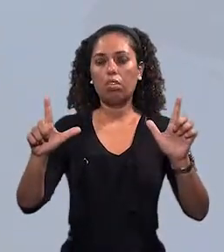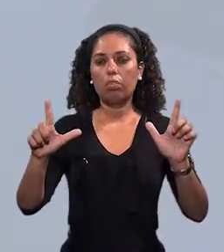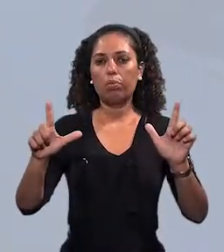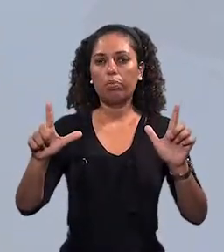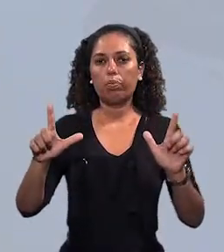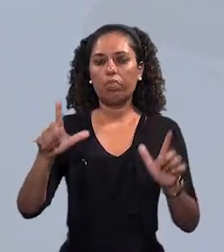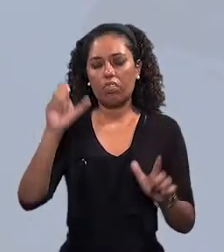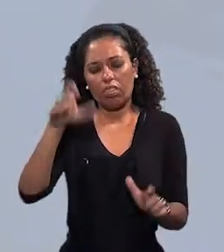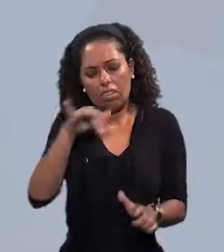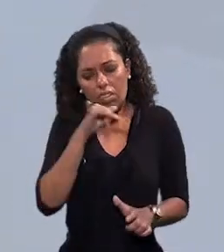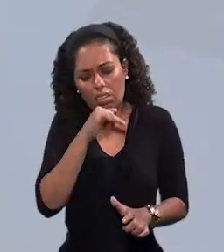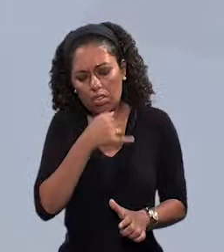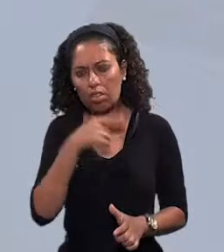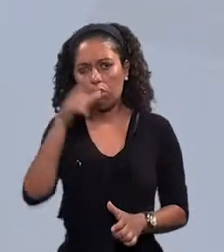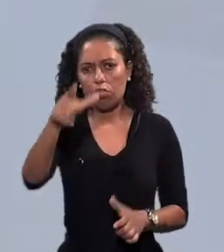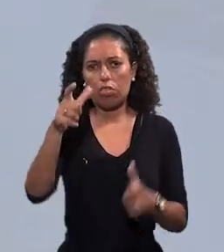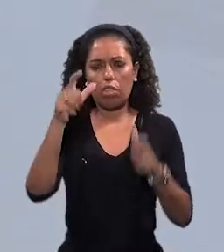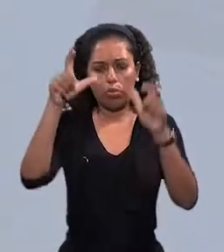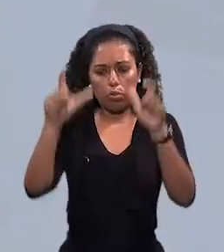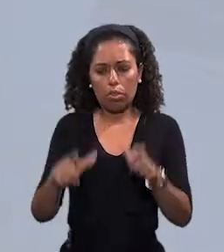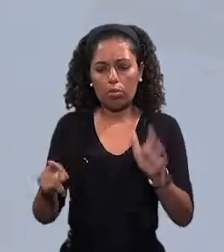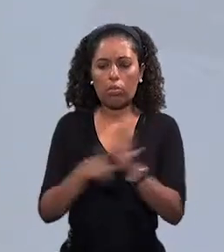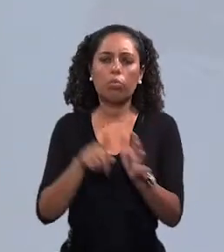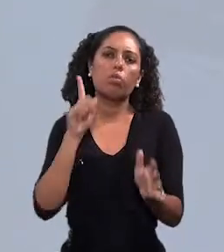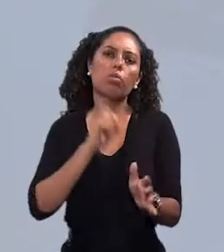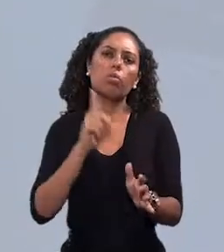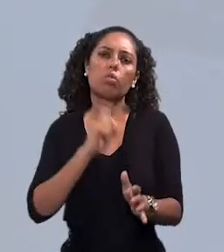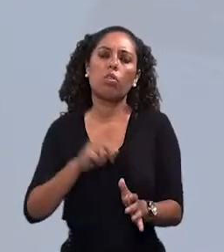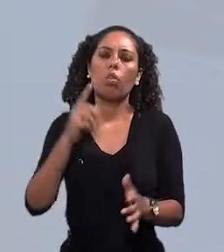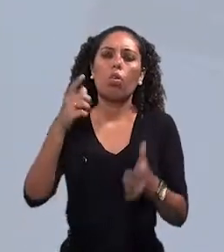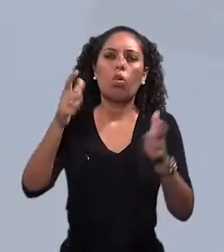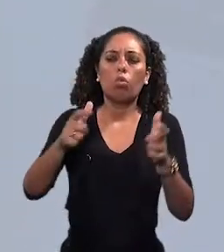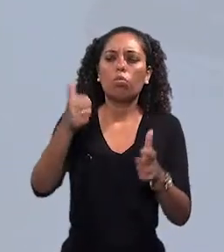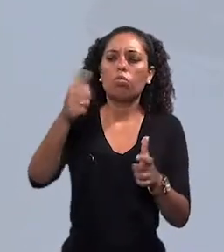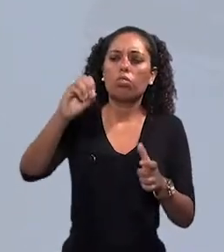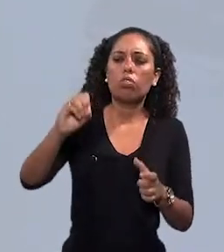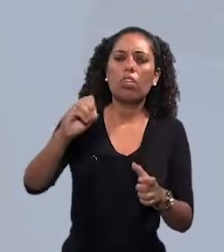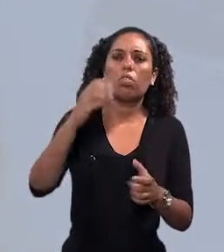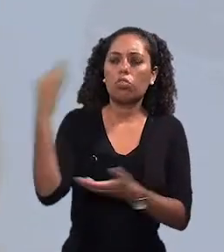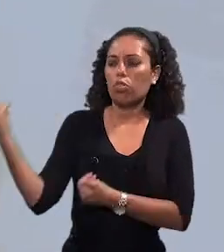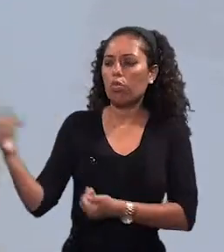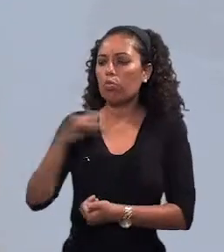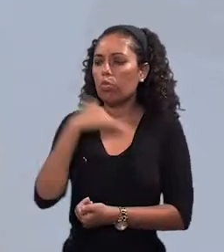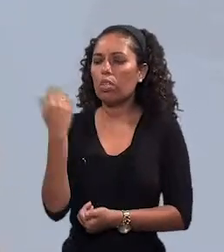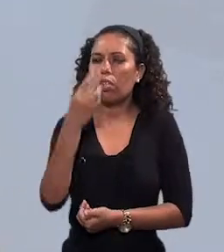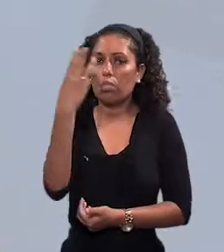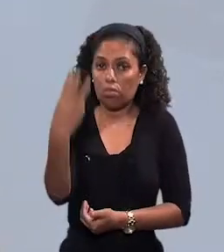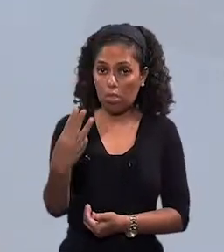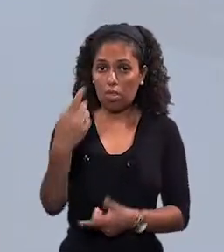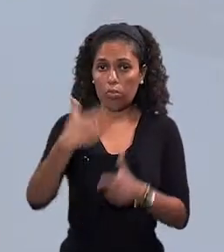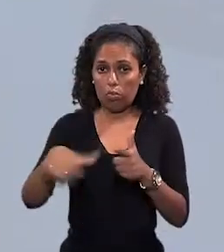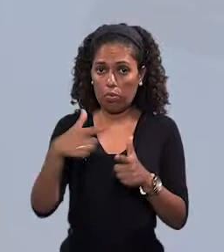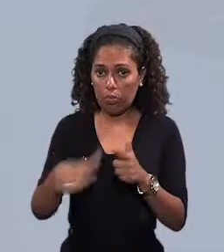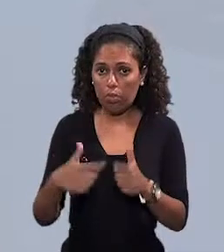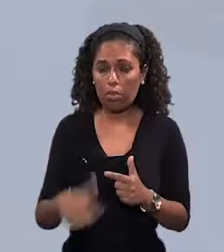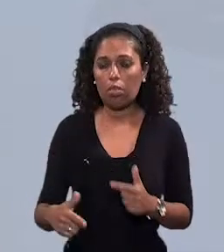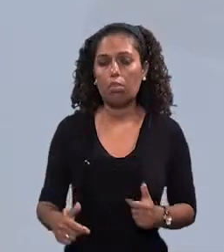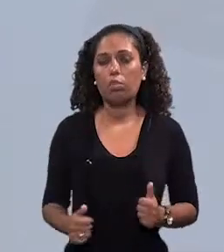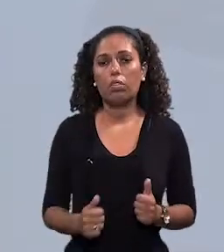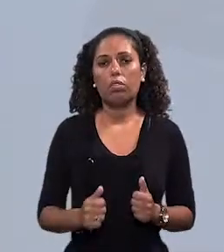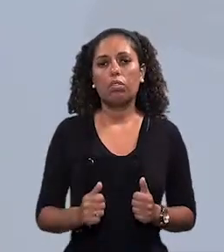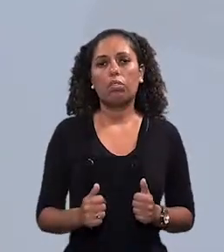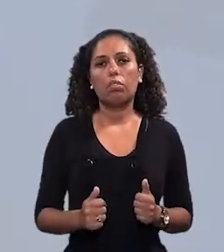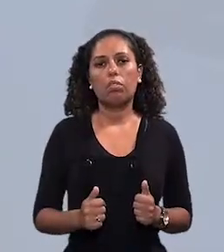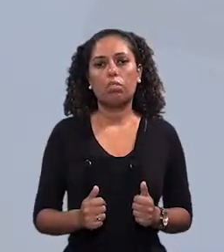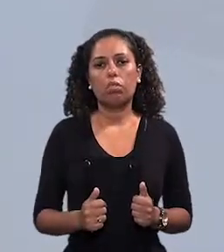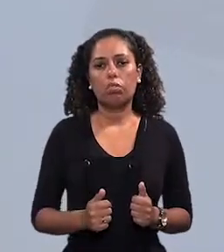acontecido muito triste no Ninho do Urubu, em que 10 adolescentes morreram, outros ficaram feridos, 3 gravemente, inclusive, né?